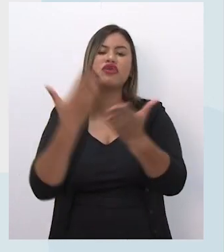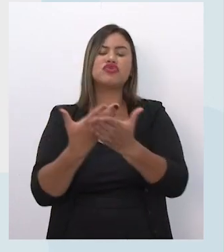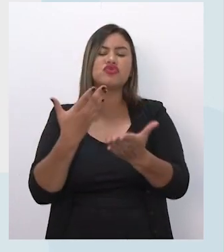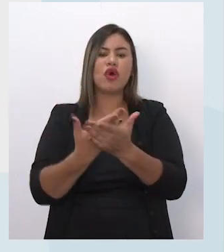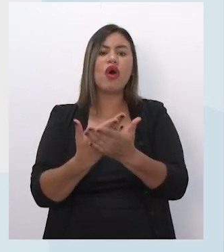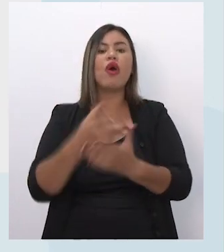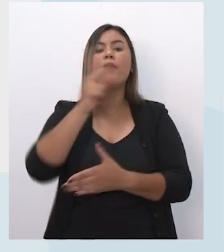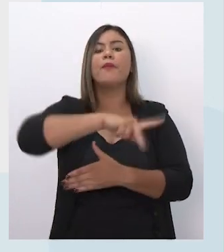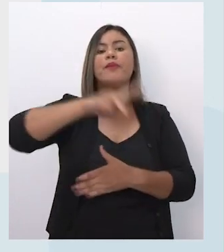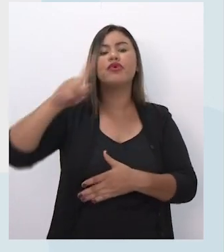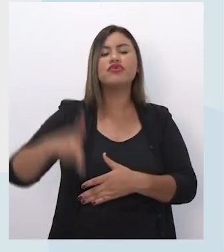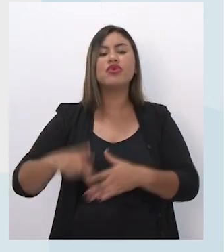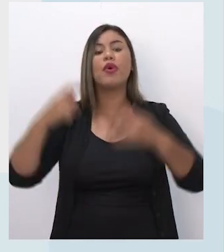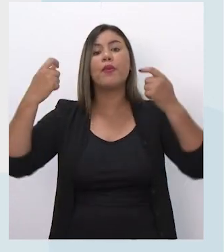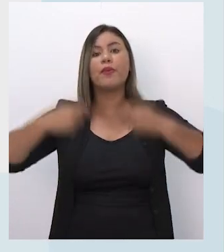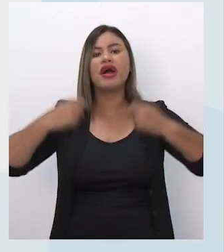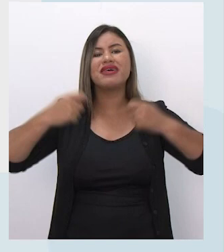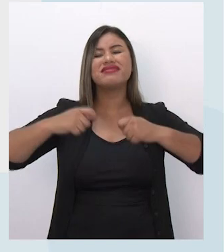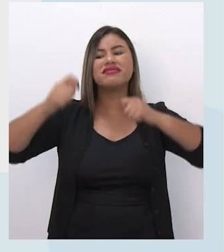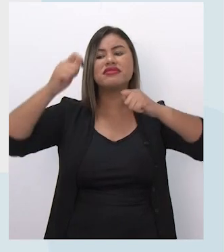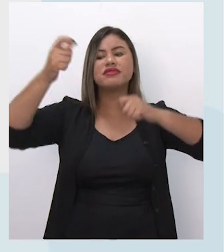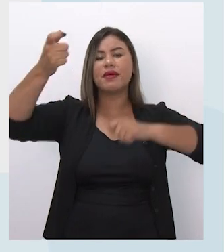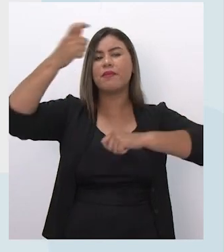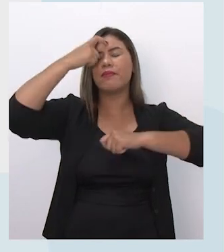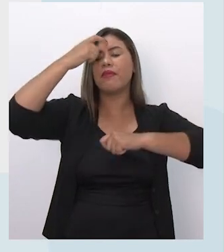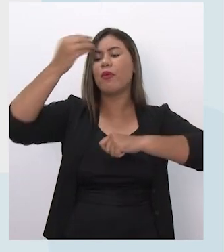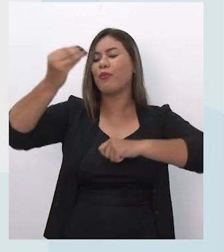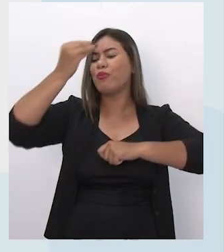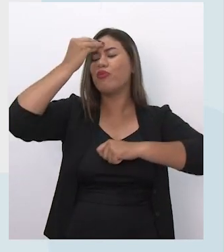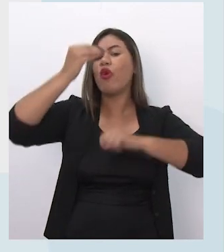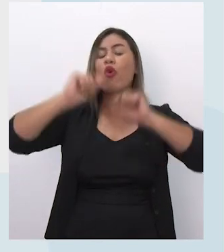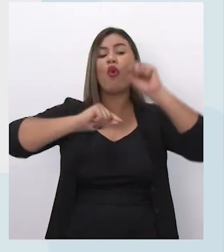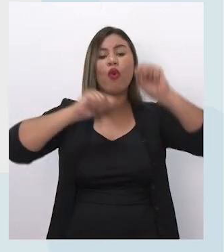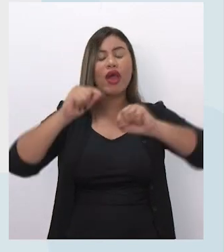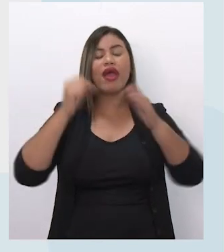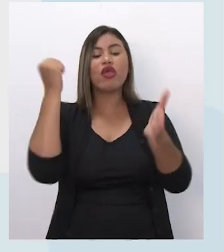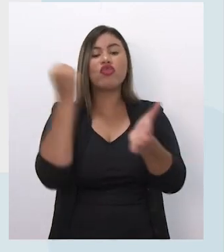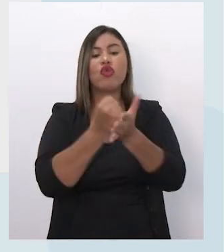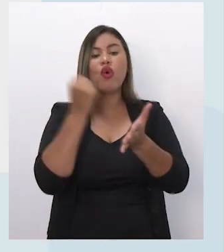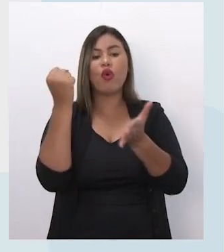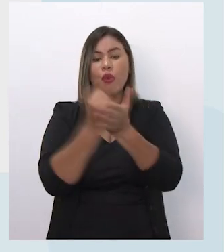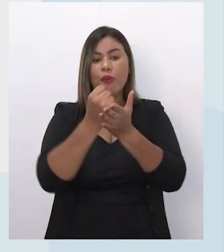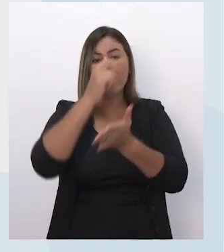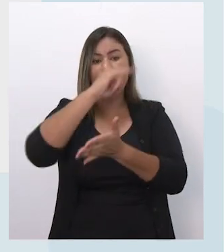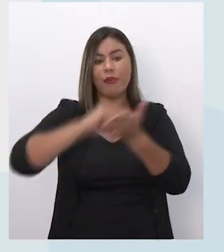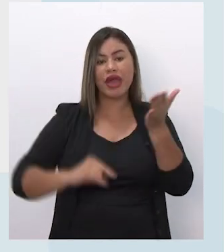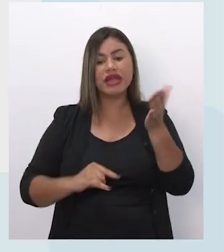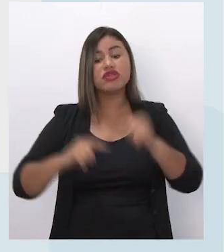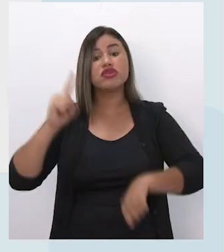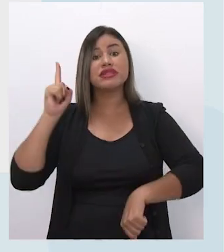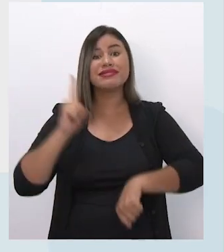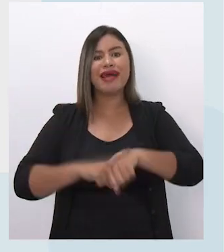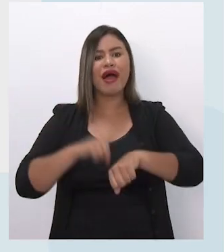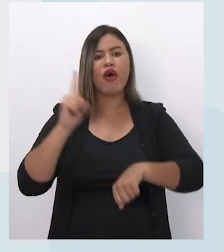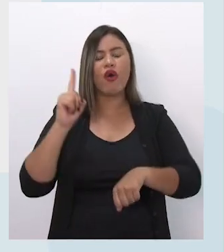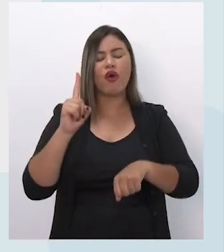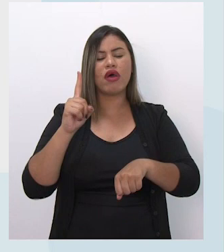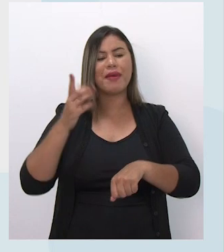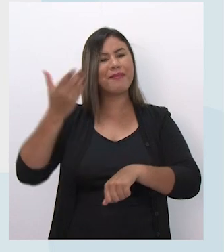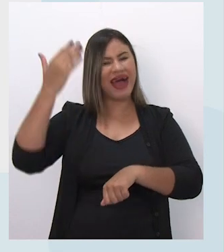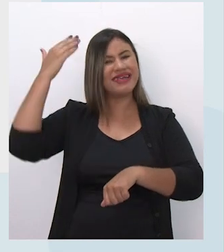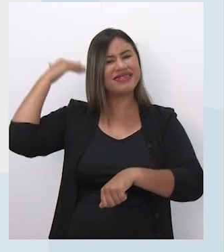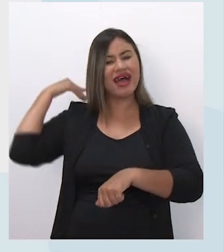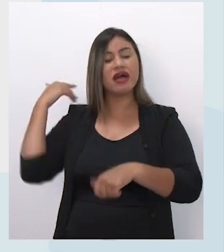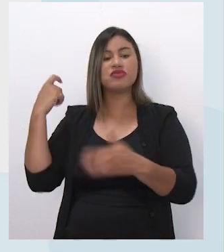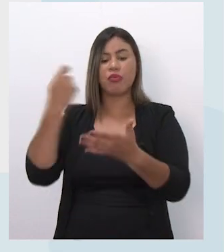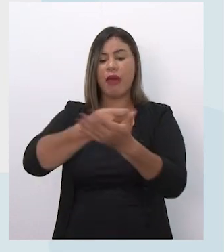ter em mente essa questão? Os documentos, no momento da sua produção, ou seja, todo documento